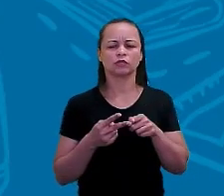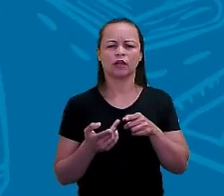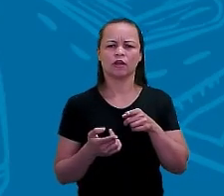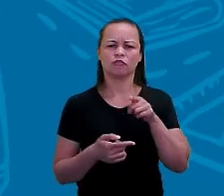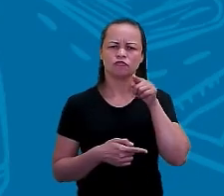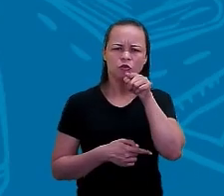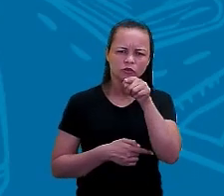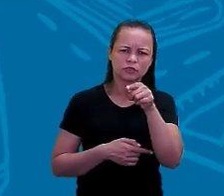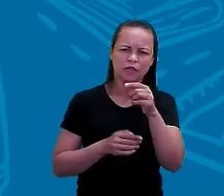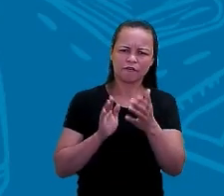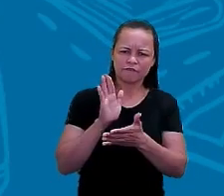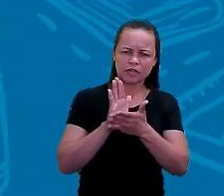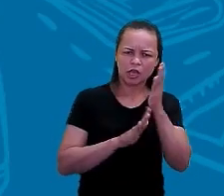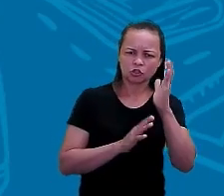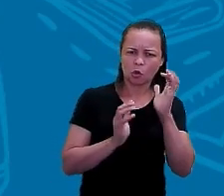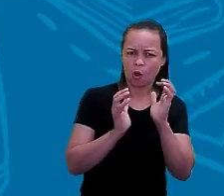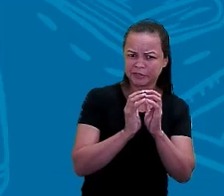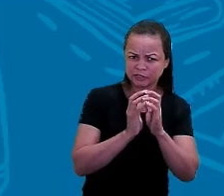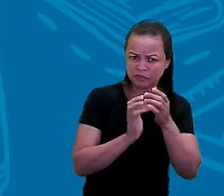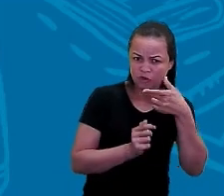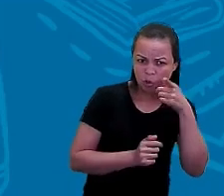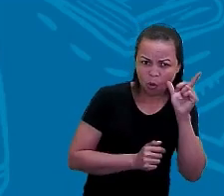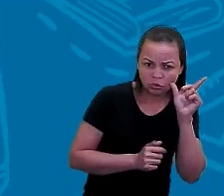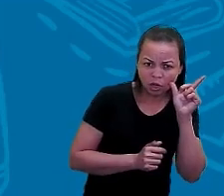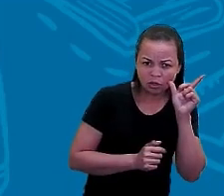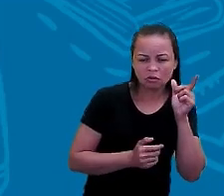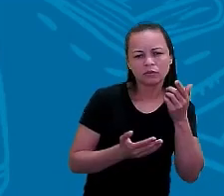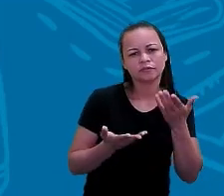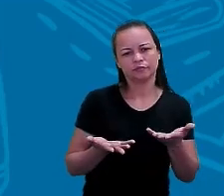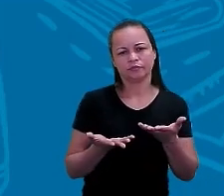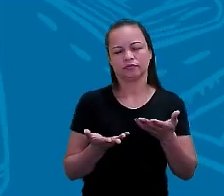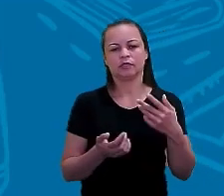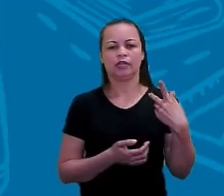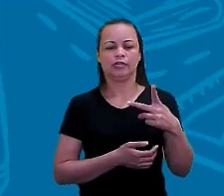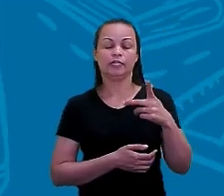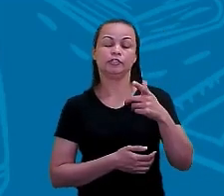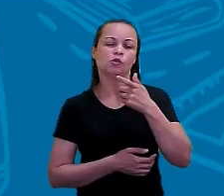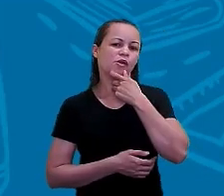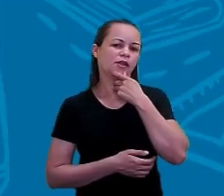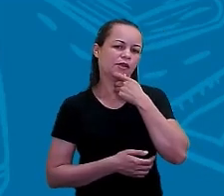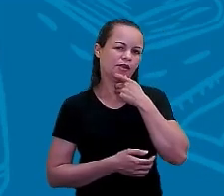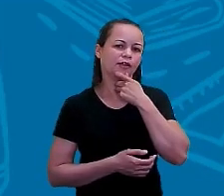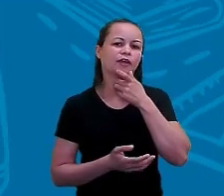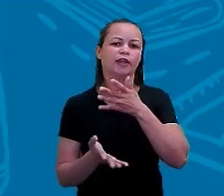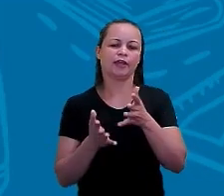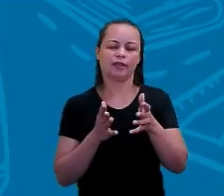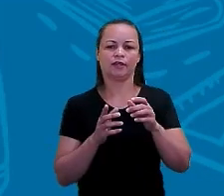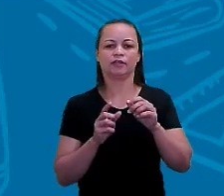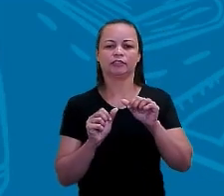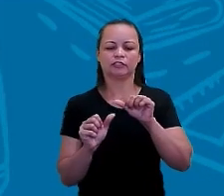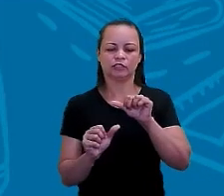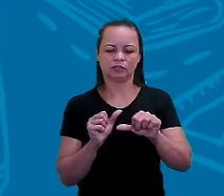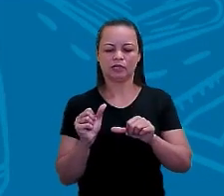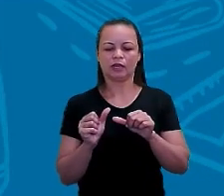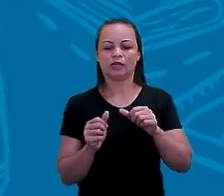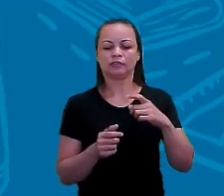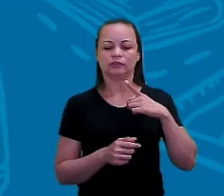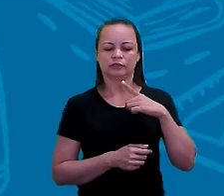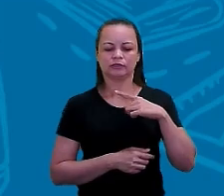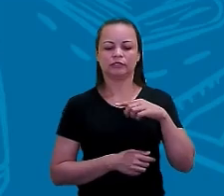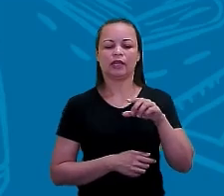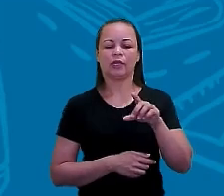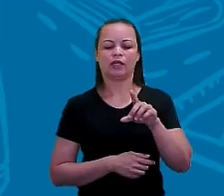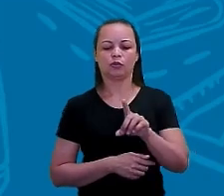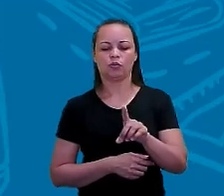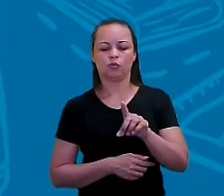Recife? Sim, viajei. Ou não, não viajei. Isso em inglês nós chamamos de short answer, ou